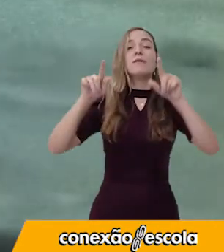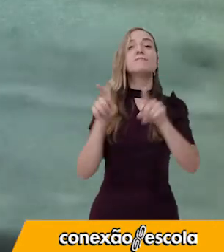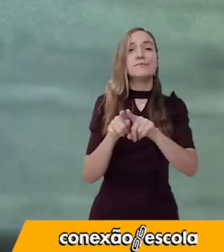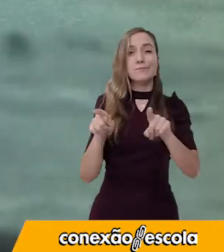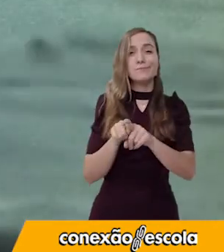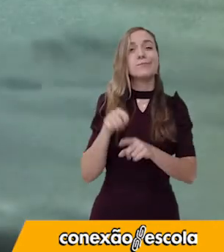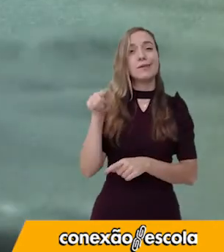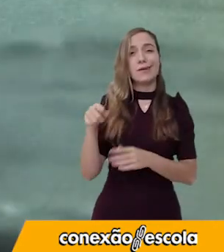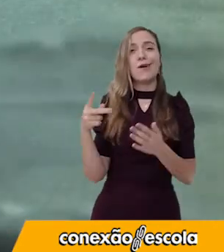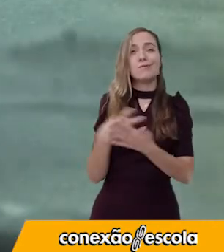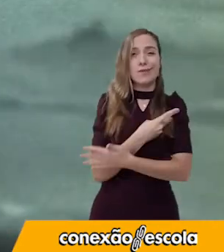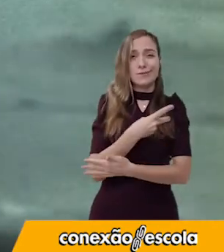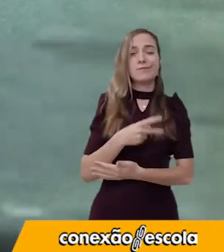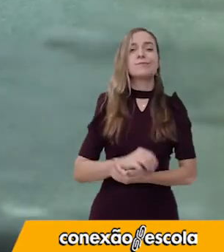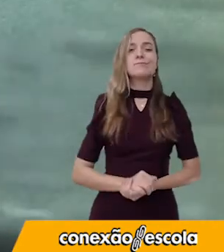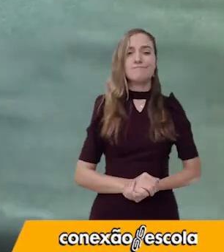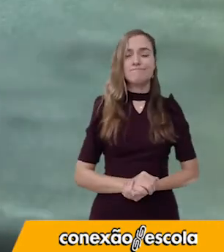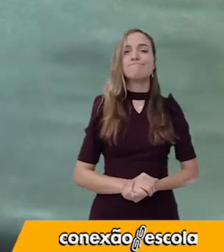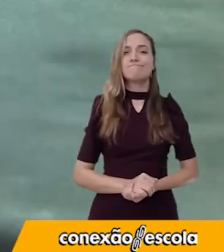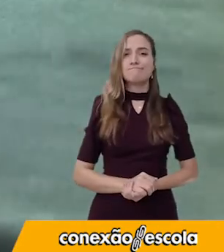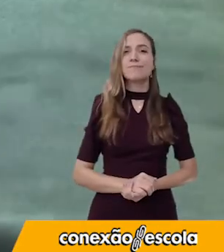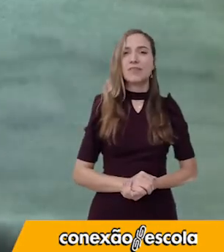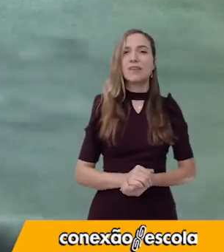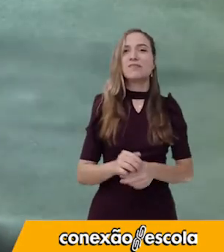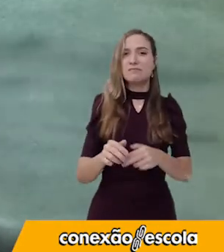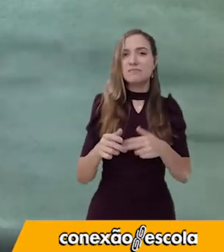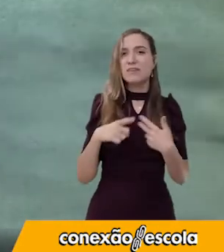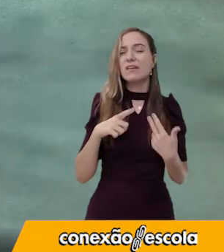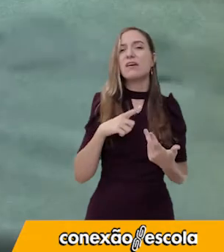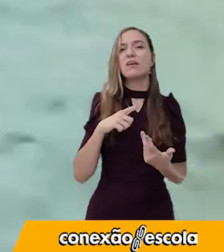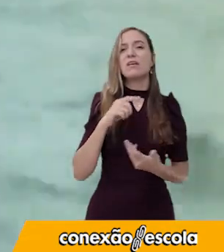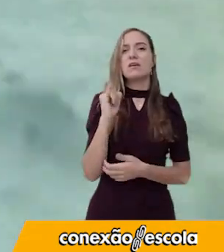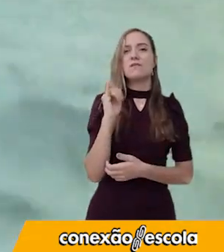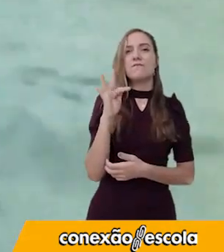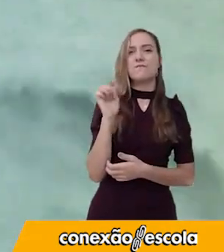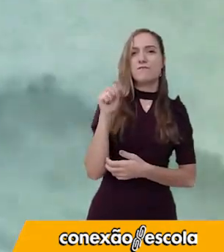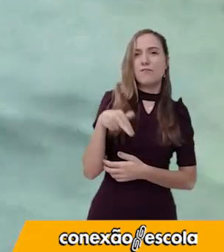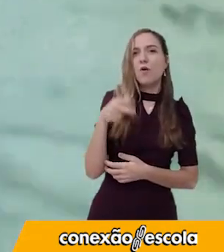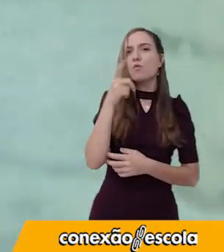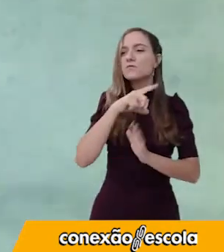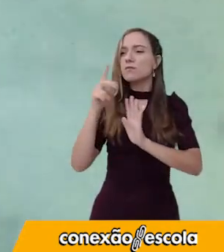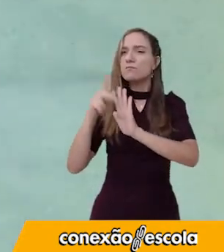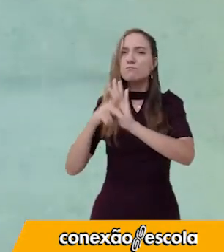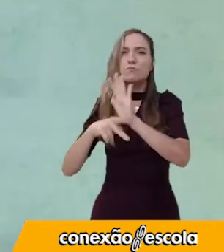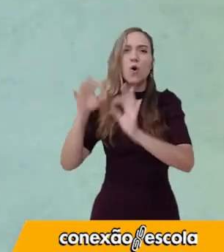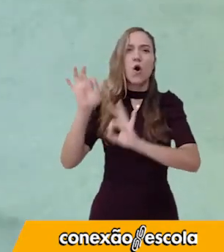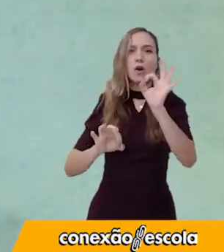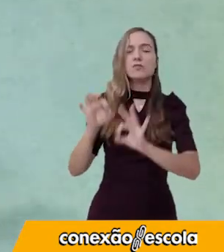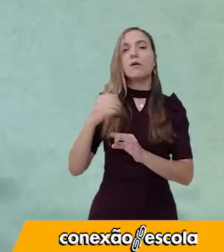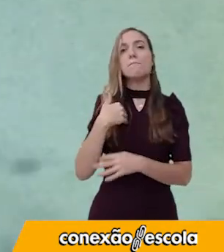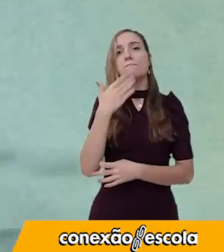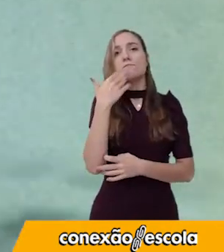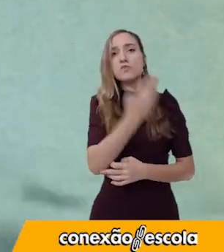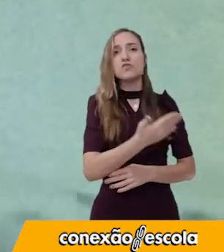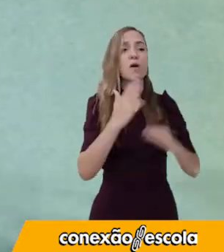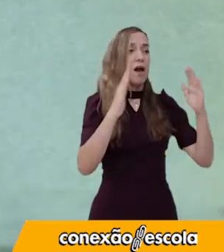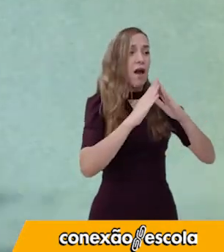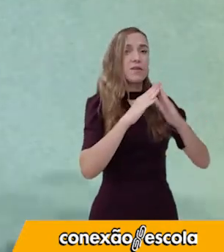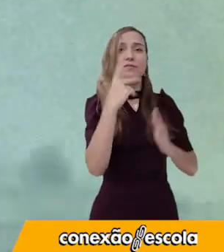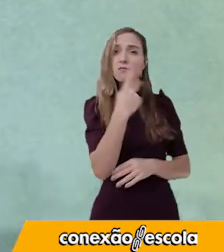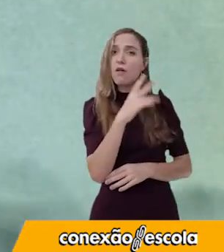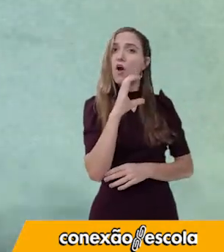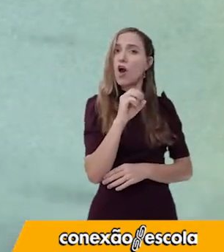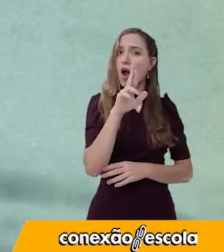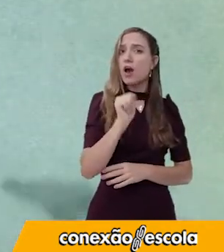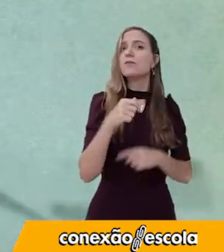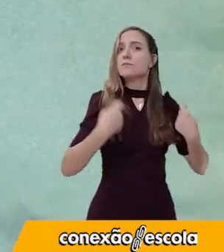enchente, inclusive a parte de calçamento. Foi a Lei Rouanet. Através do IPHAN, fez todo o projeto e